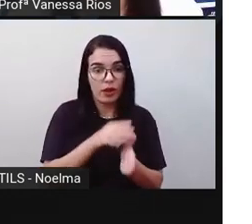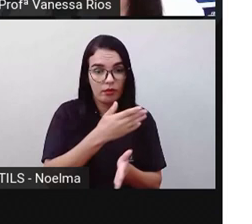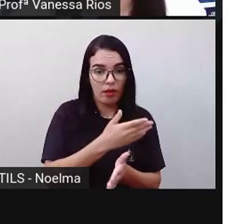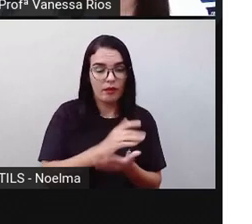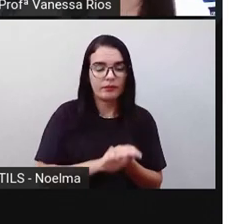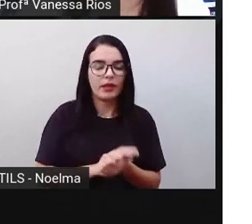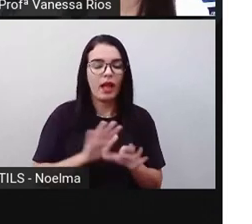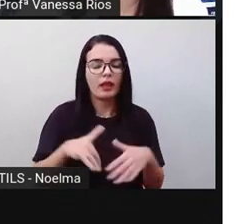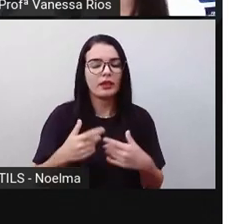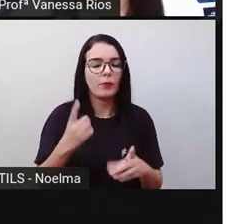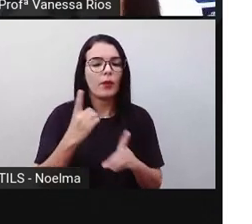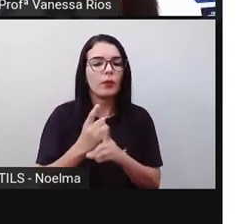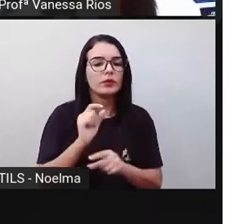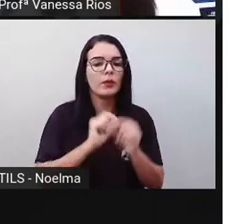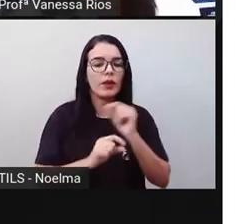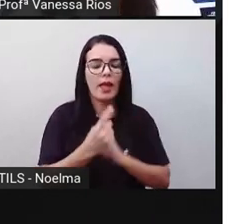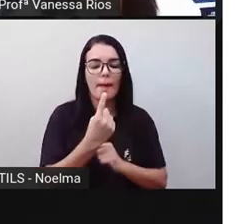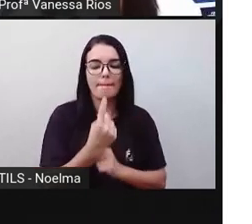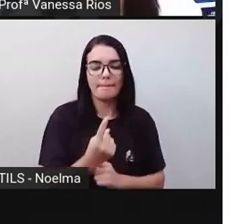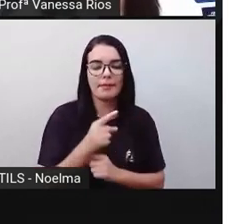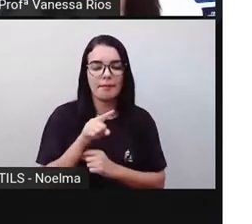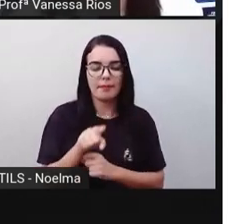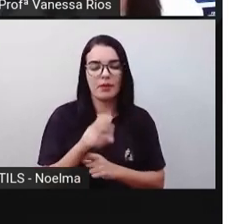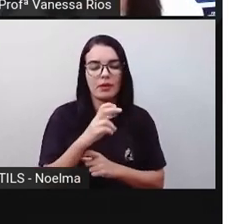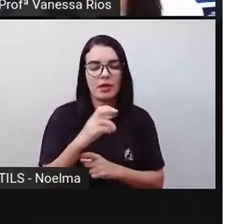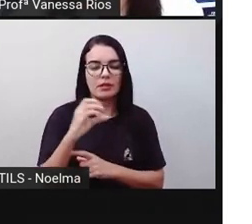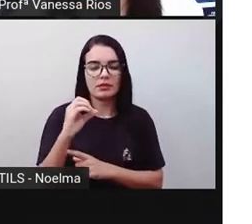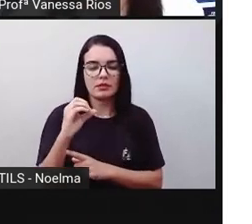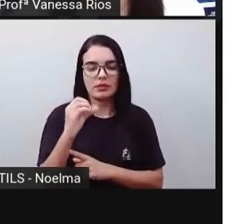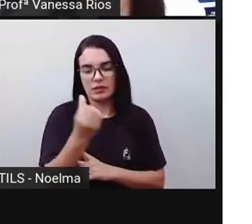3.640. E aí eu já encontro o valor de